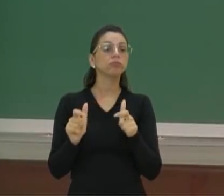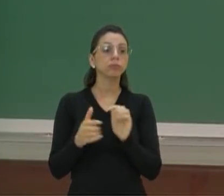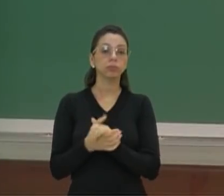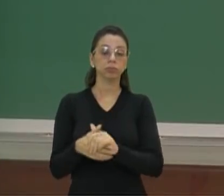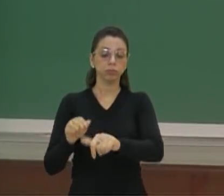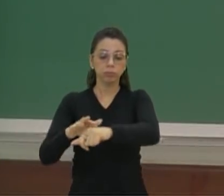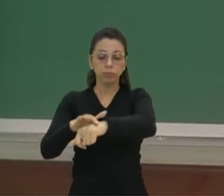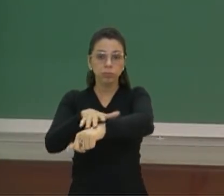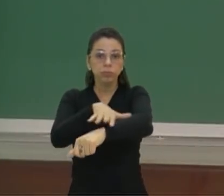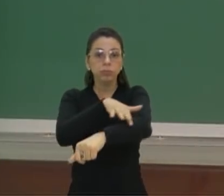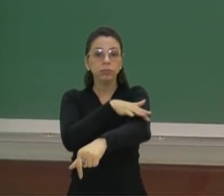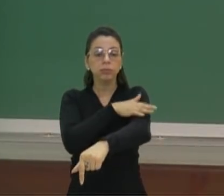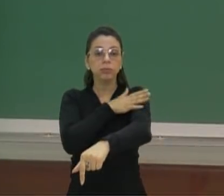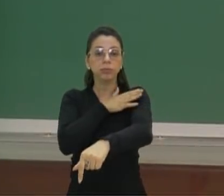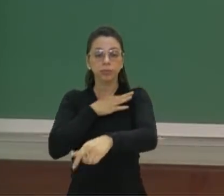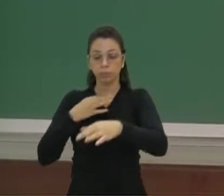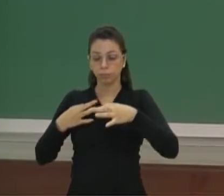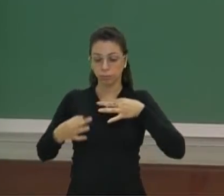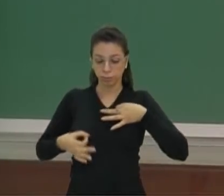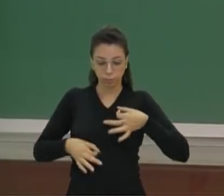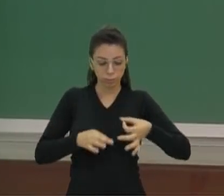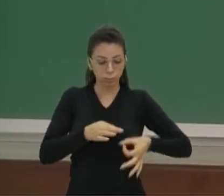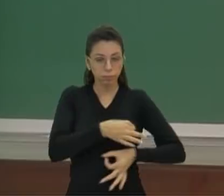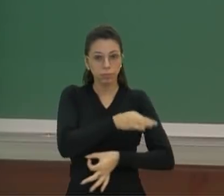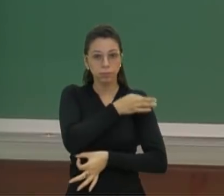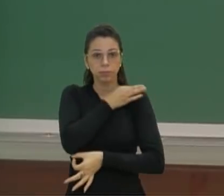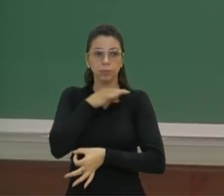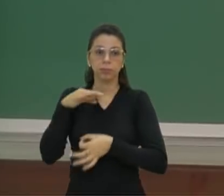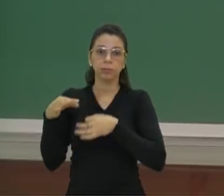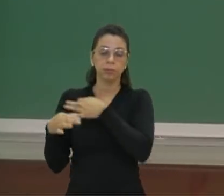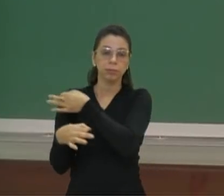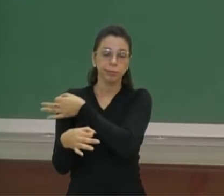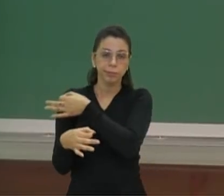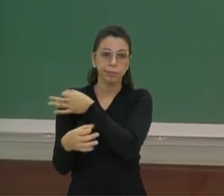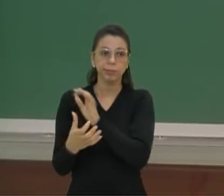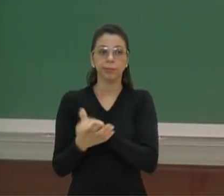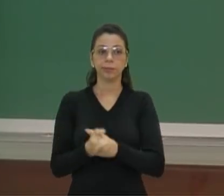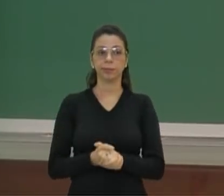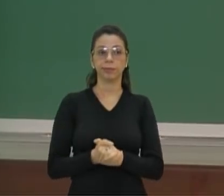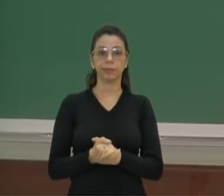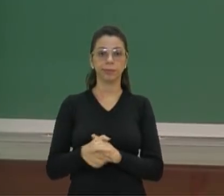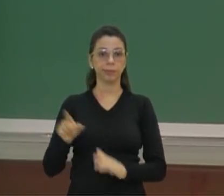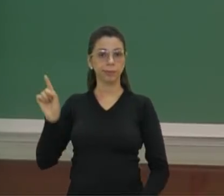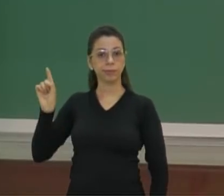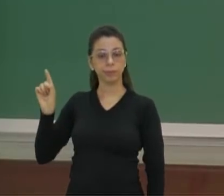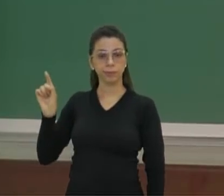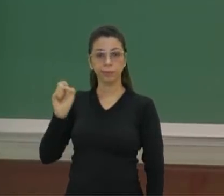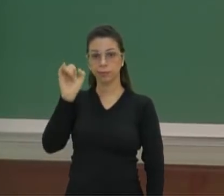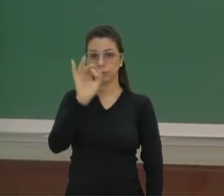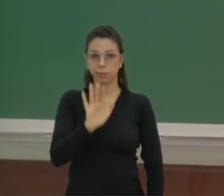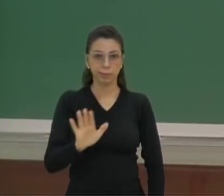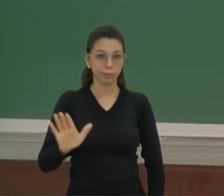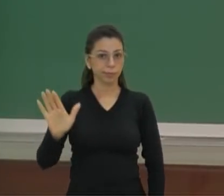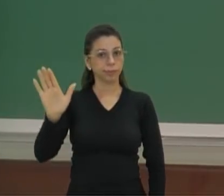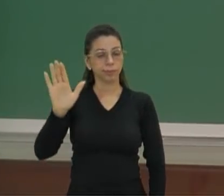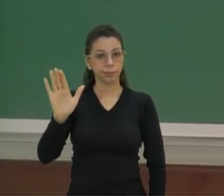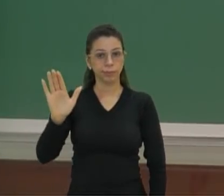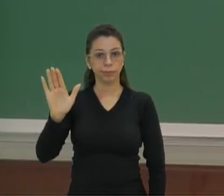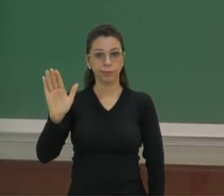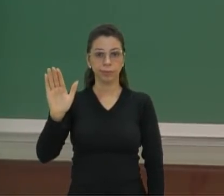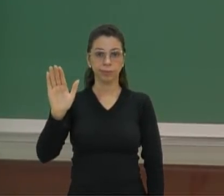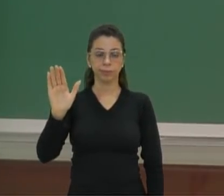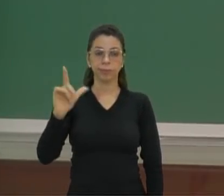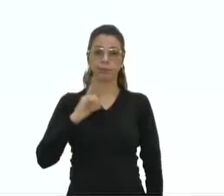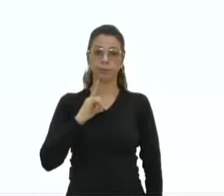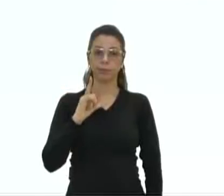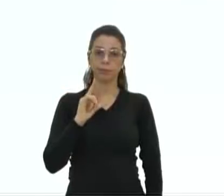Ao longo da nossa pele, algumas mucosas e algumas vísceras. Então, se a gente observar aqui na nossa imagem,